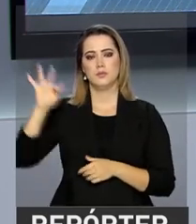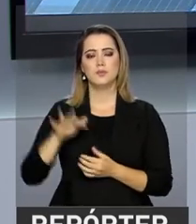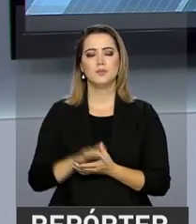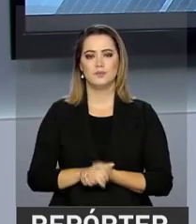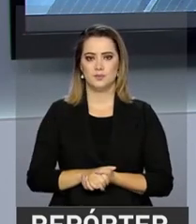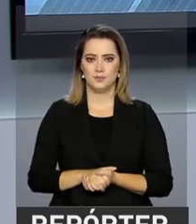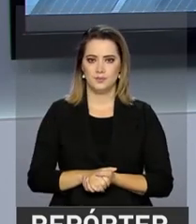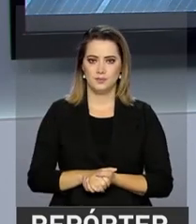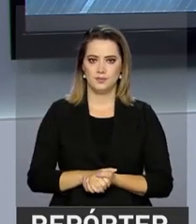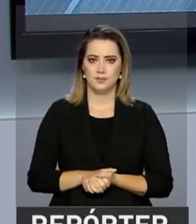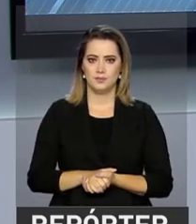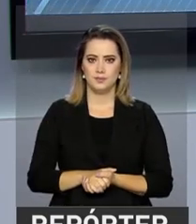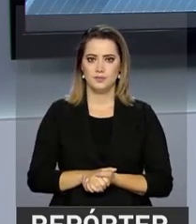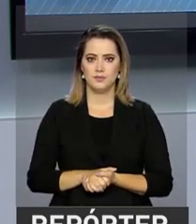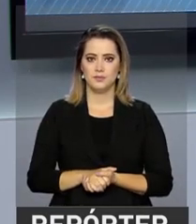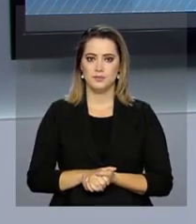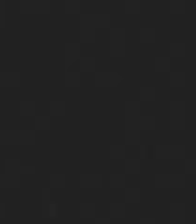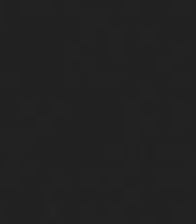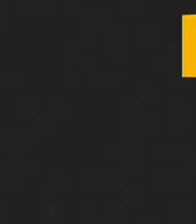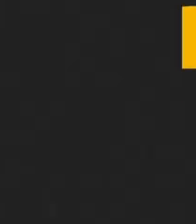tv do governo federal